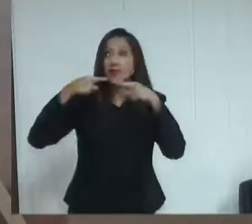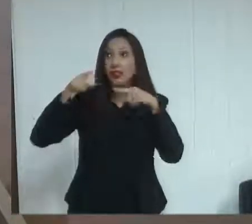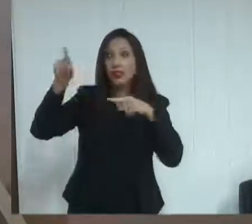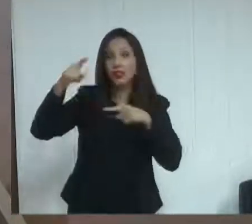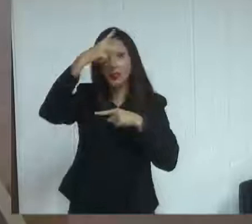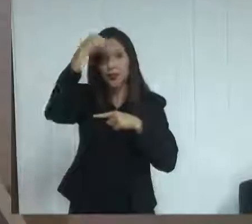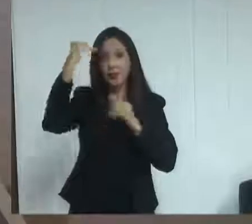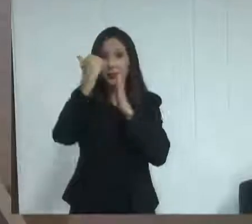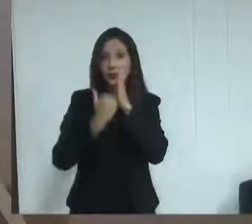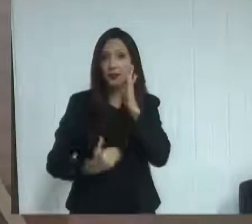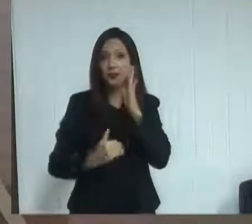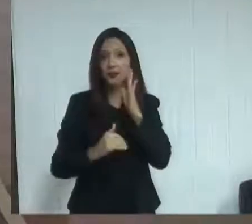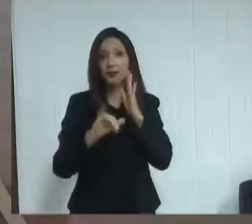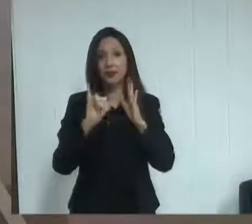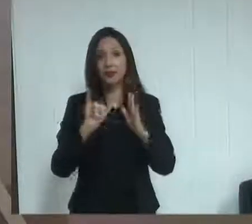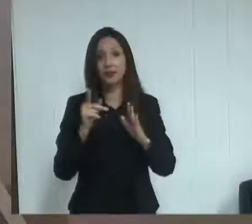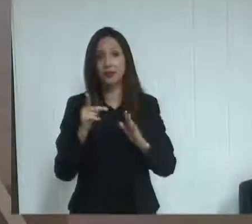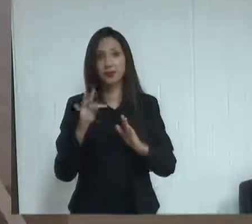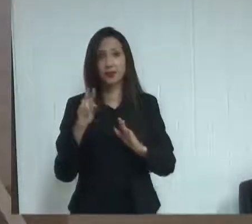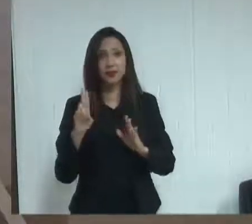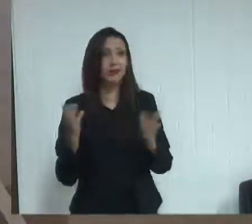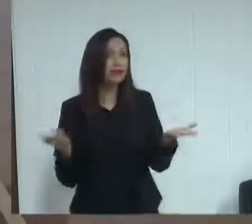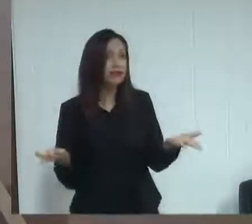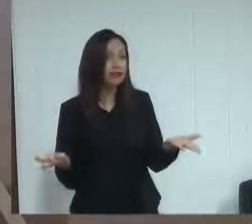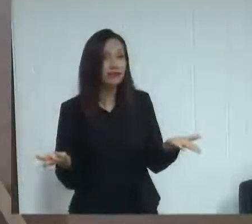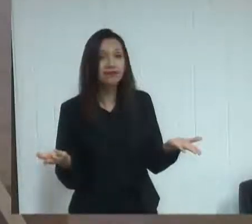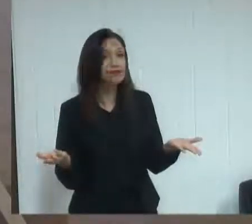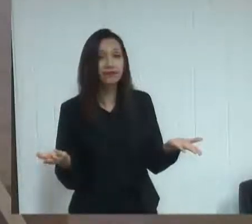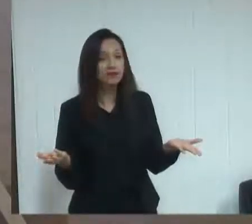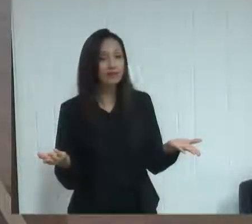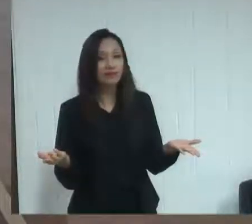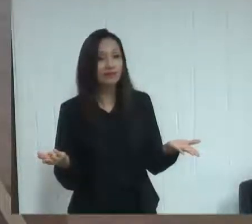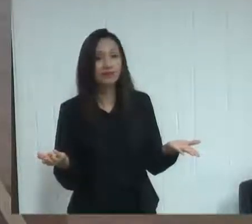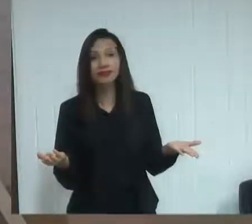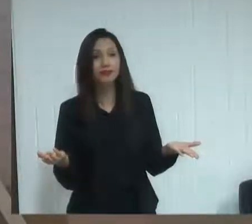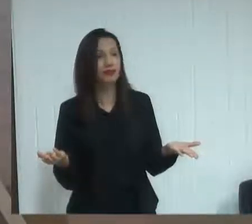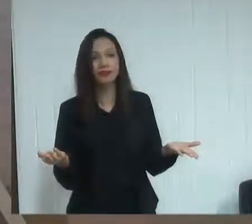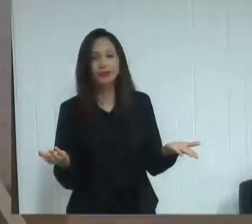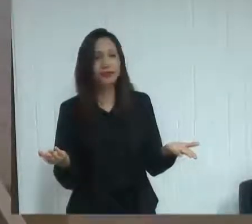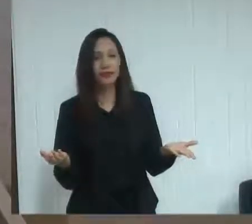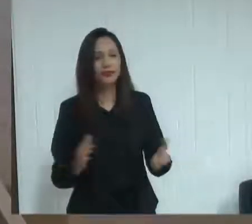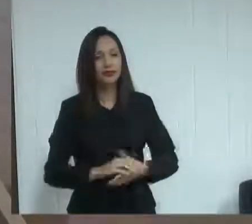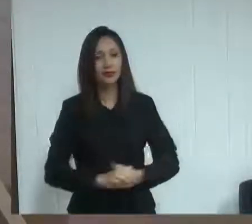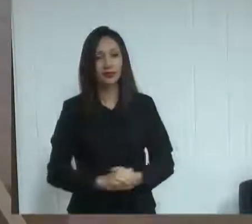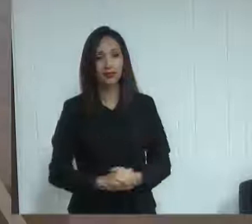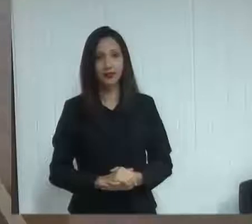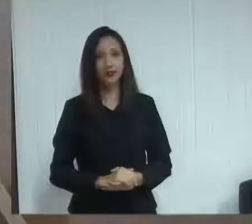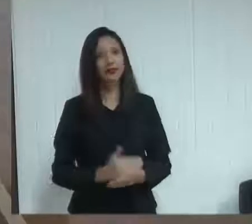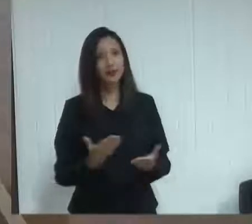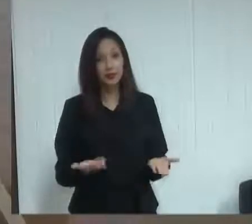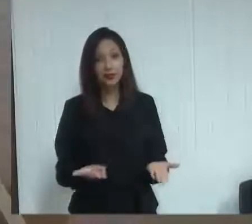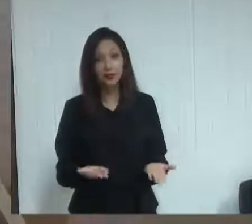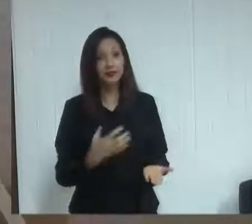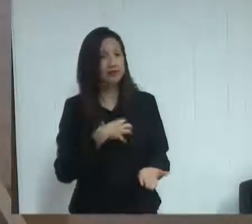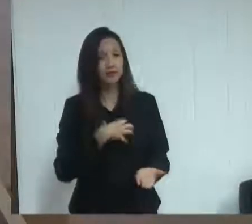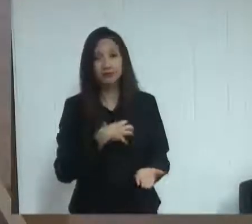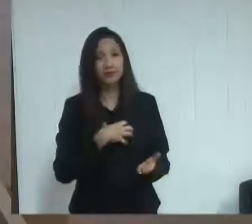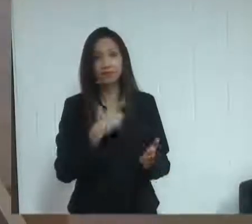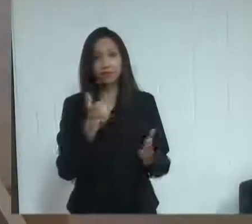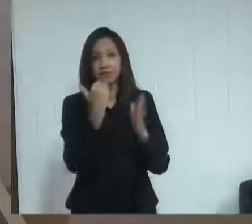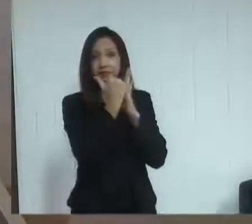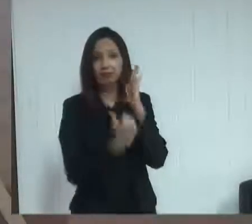o IPTU? Óbvio que não. Óbvio que não. E, de fato, não teria